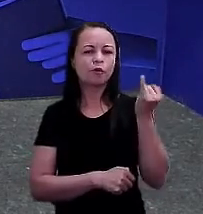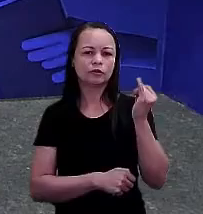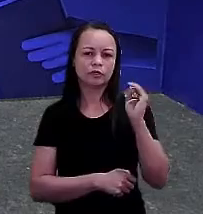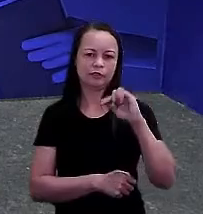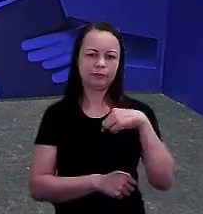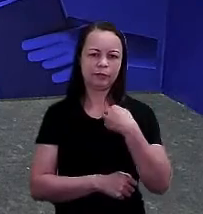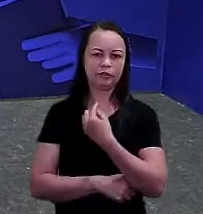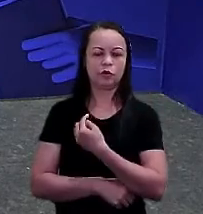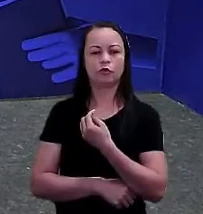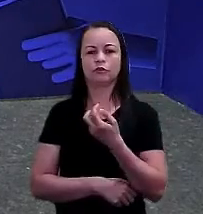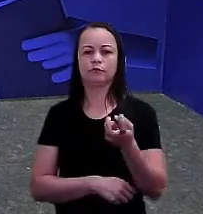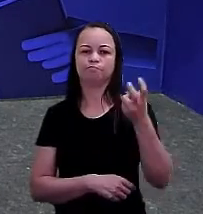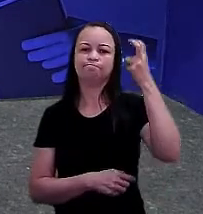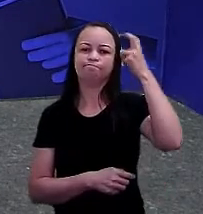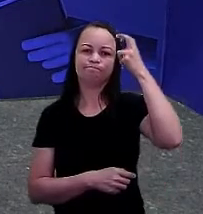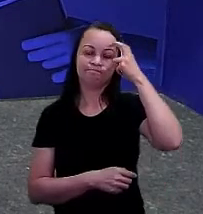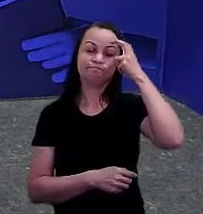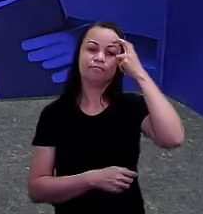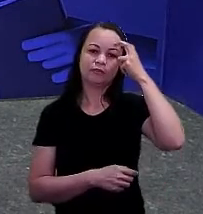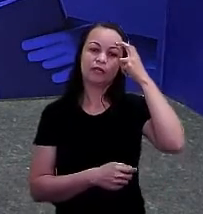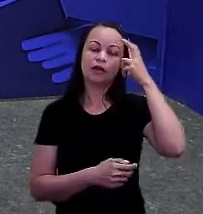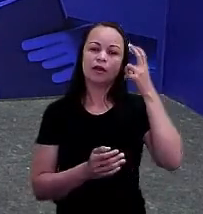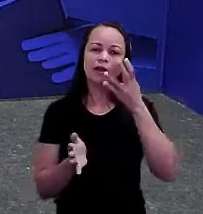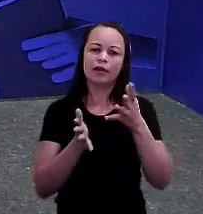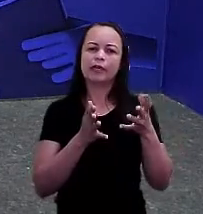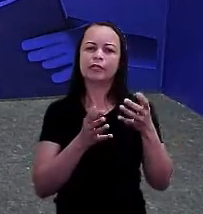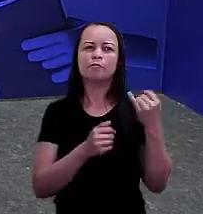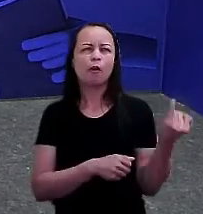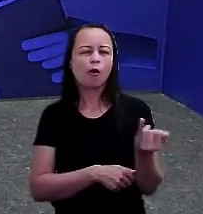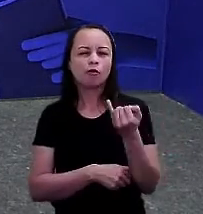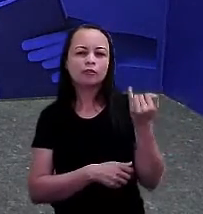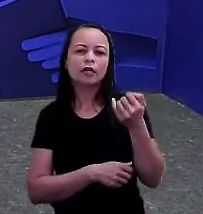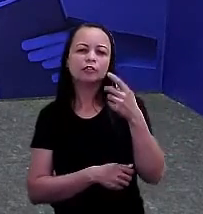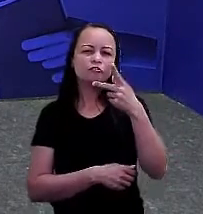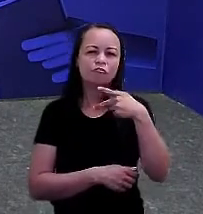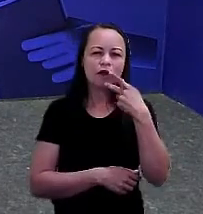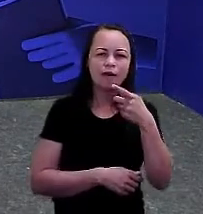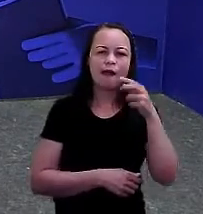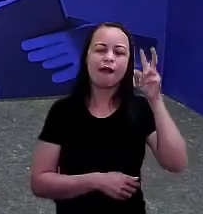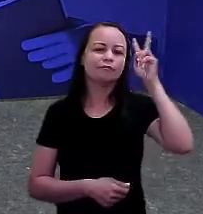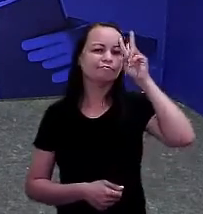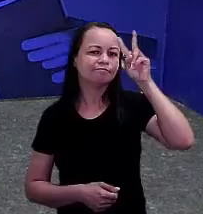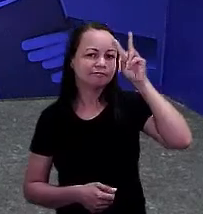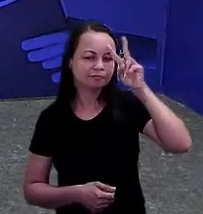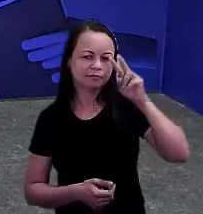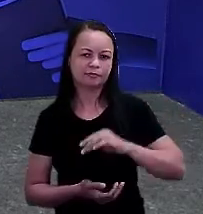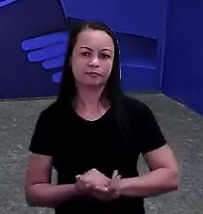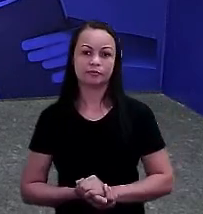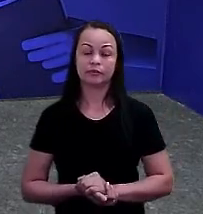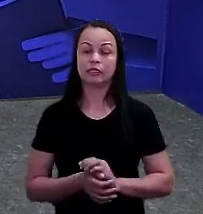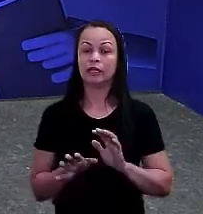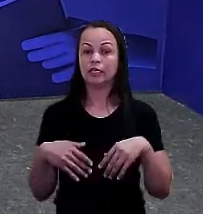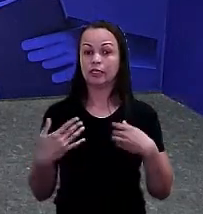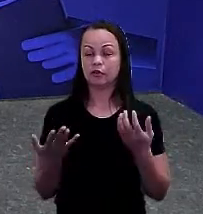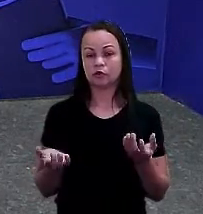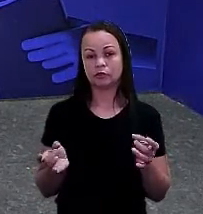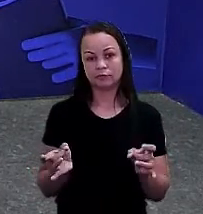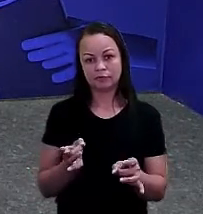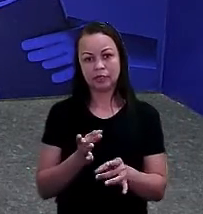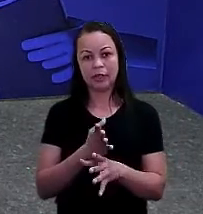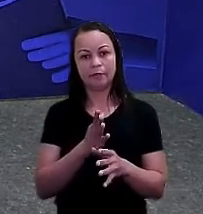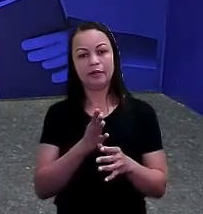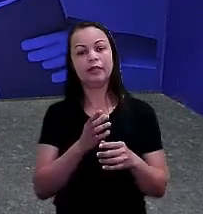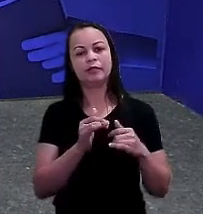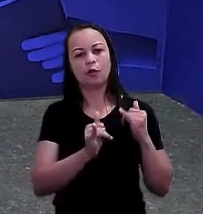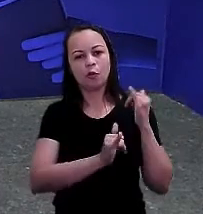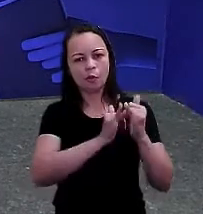nossa cultura, tão importante ser falado, ser lembrado, e a gente vai encerrando com as